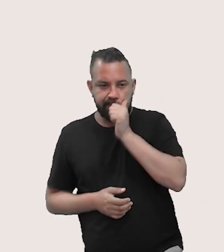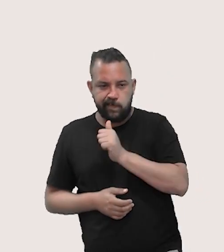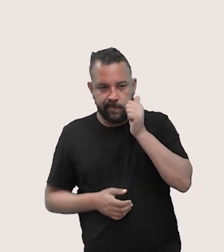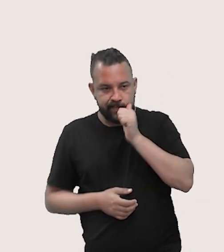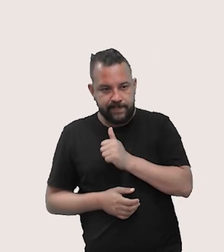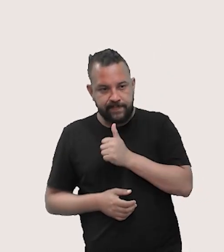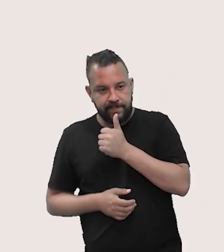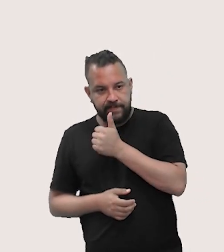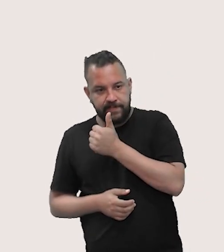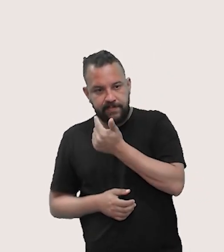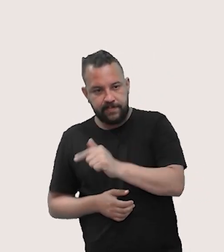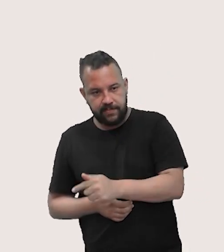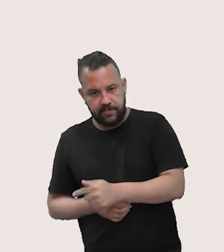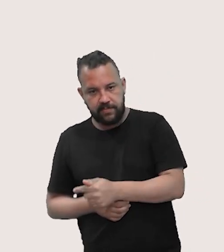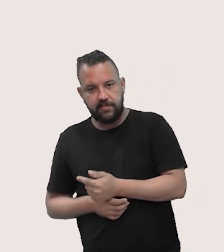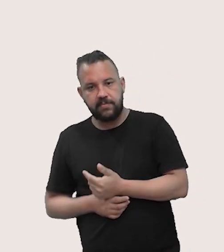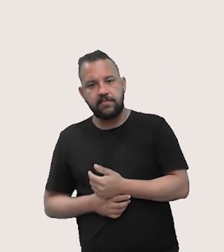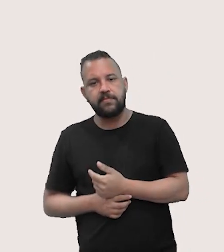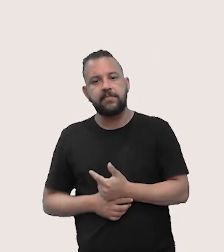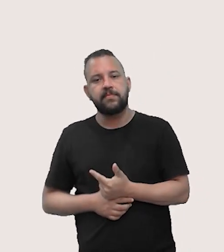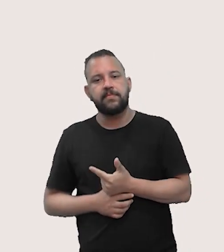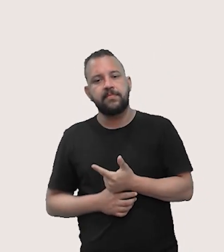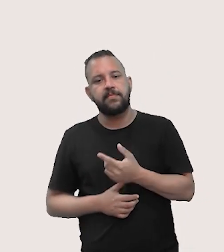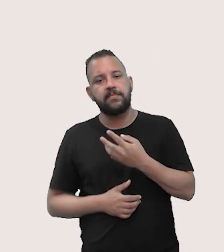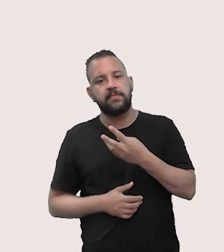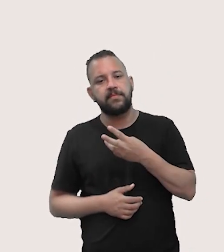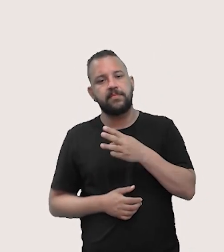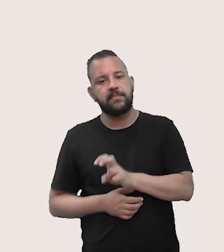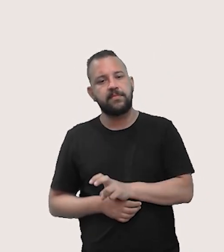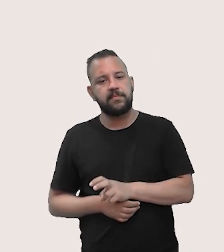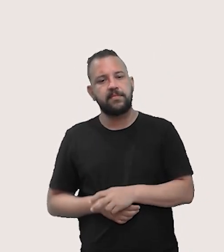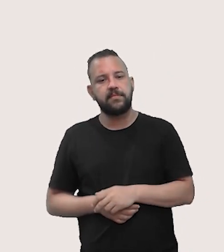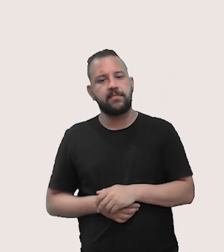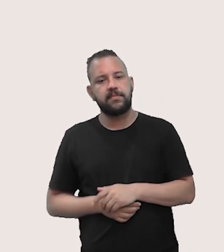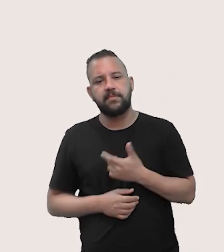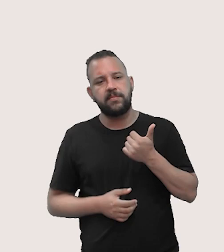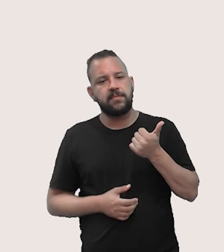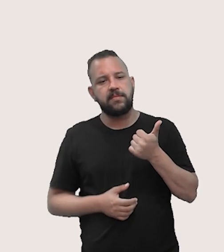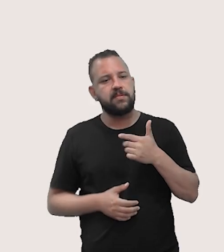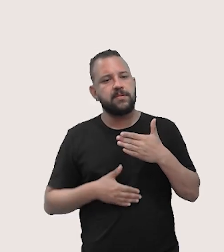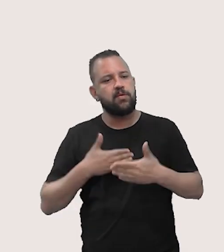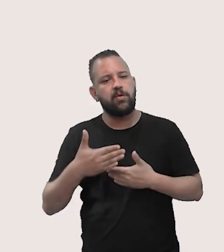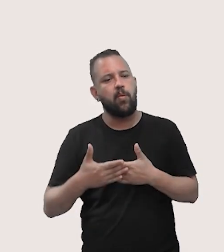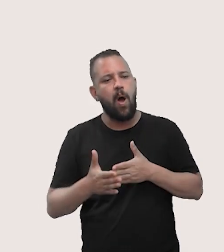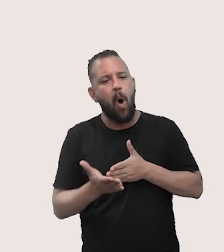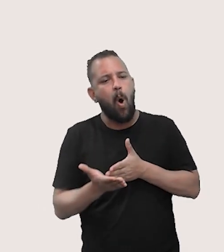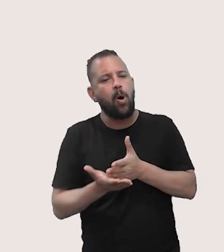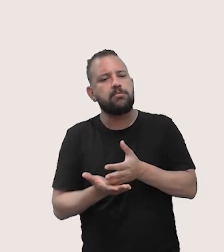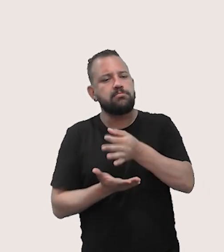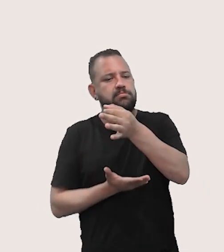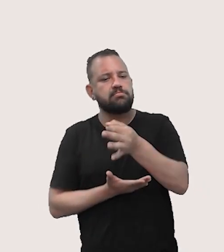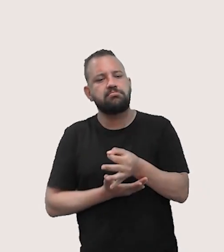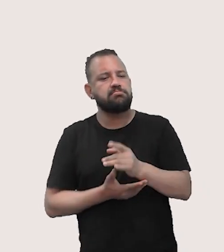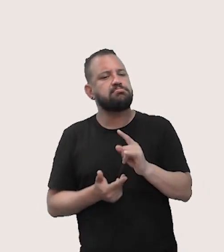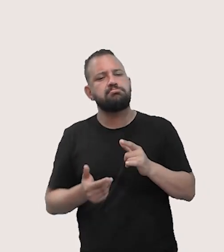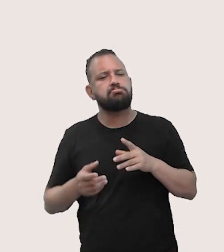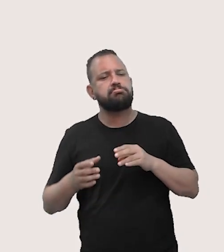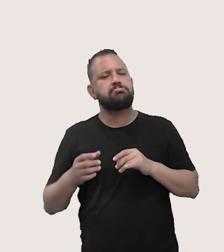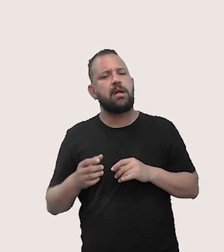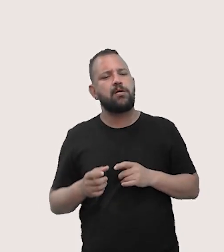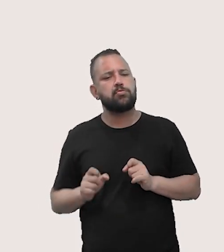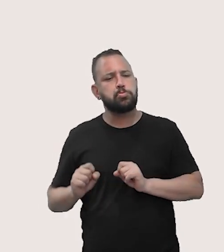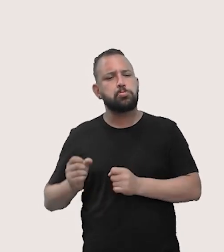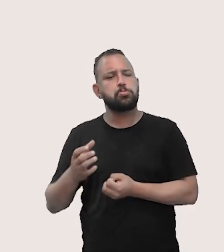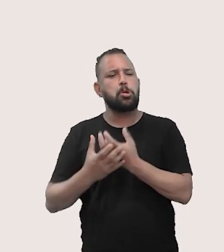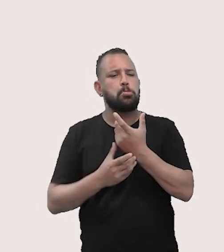27 anos, a segunda 35. Observe que não tem uma ordem de idade aparecendo na coleta de